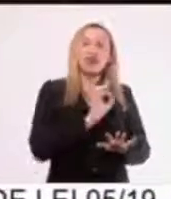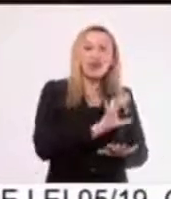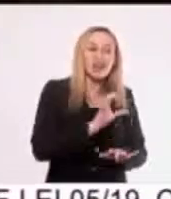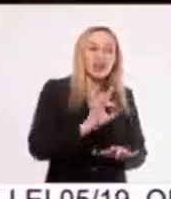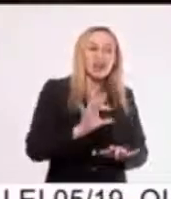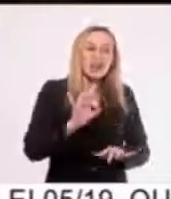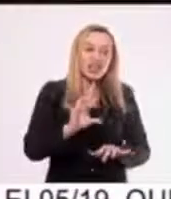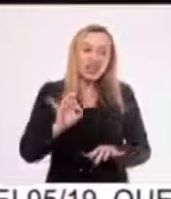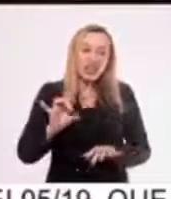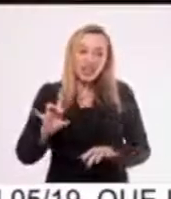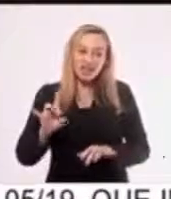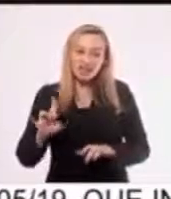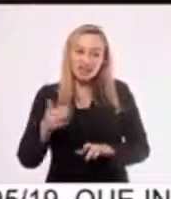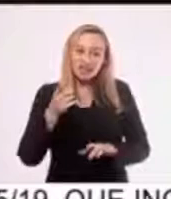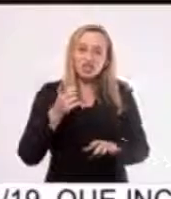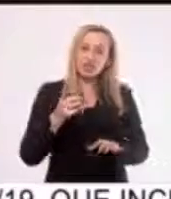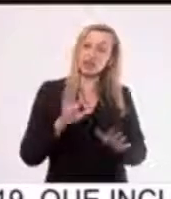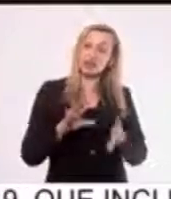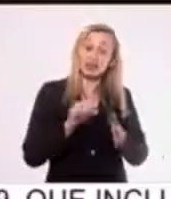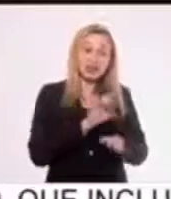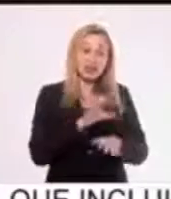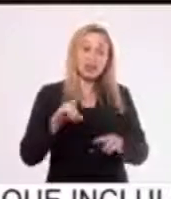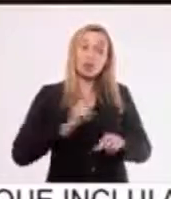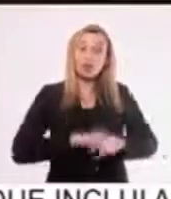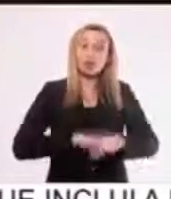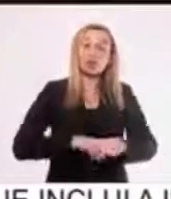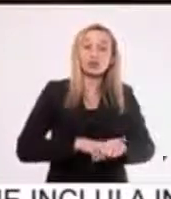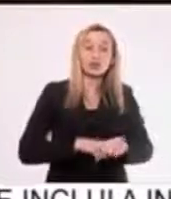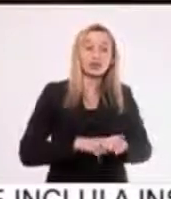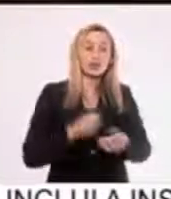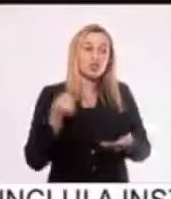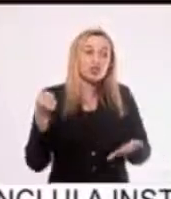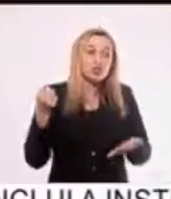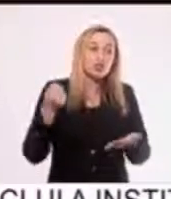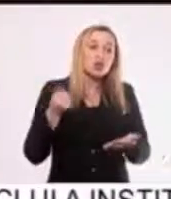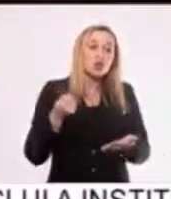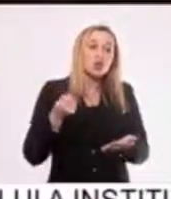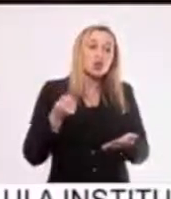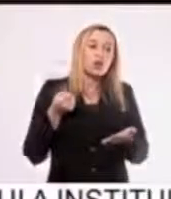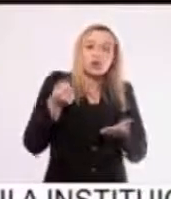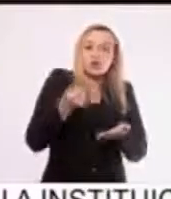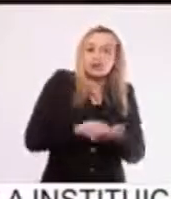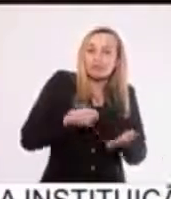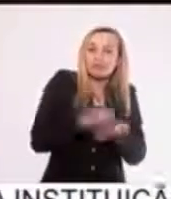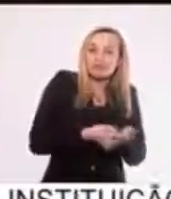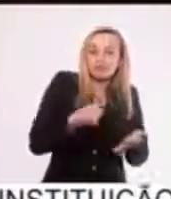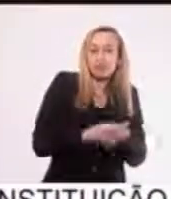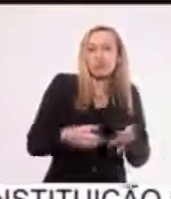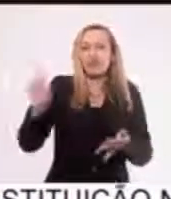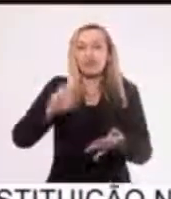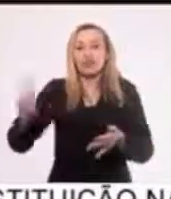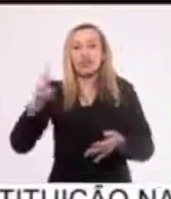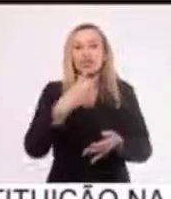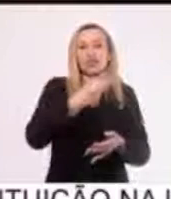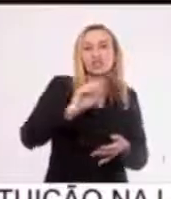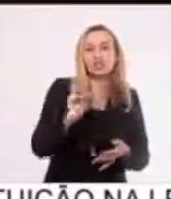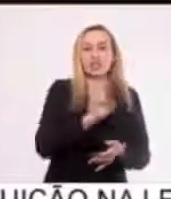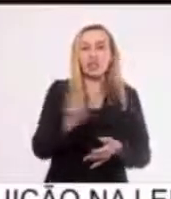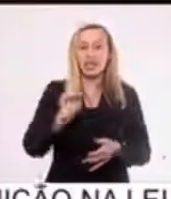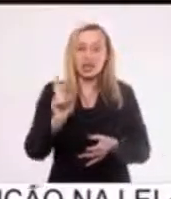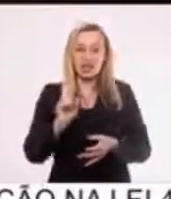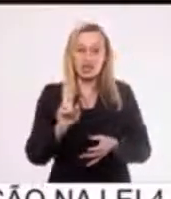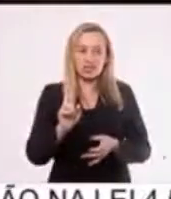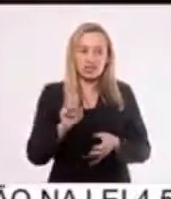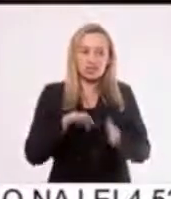de estacionamento. E cadê a transparência com esse dinheiro? Vai para onde? Para onde vai esse dinheiro, meus colegas